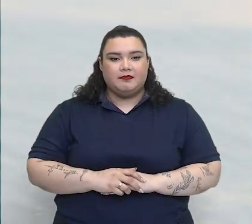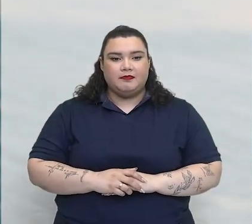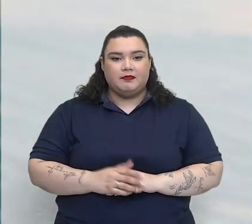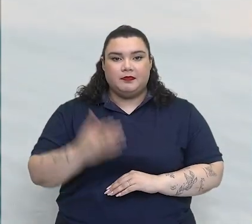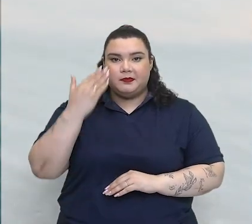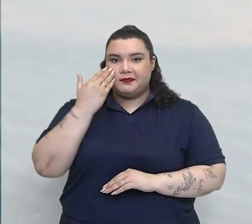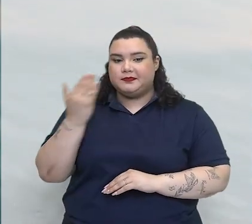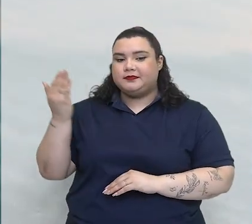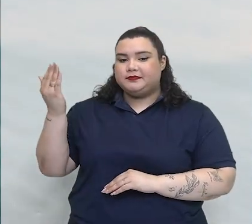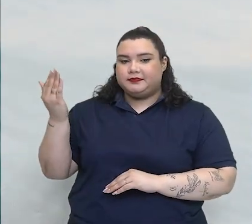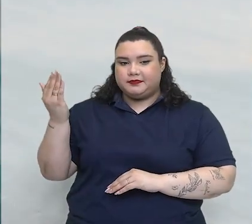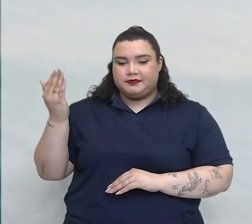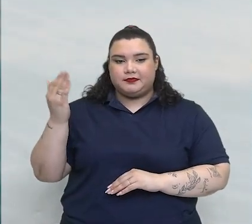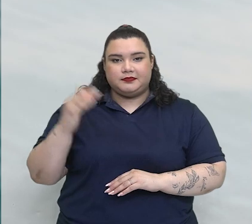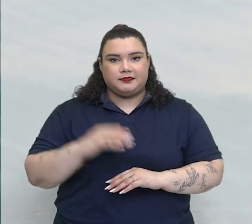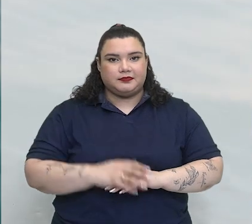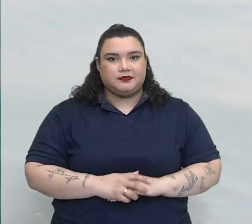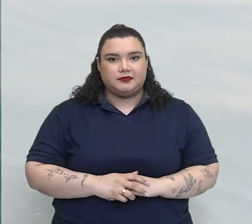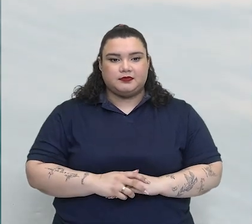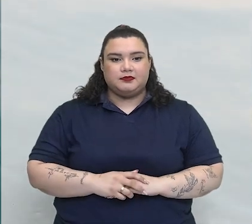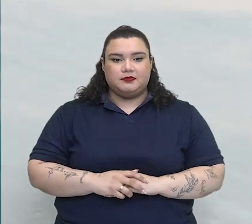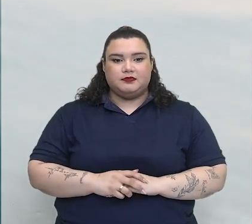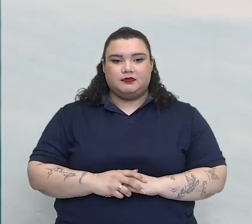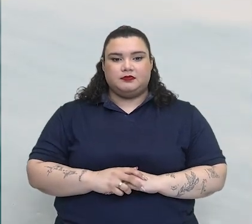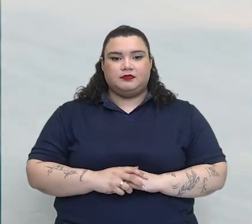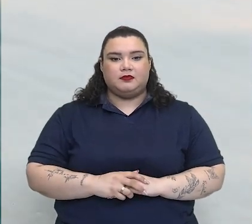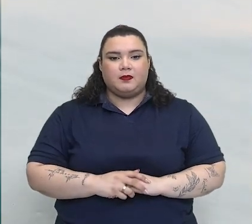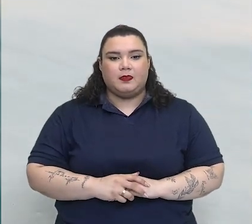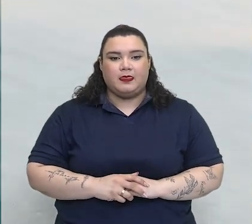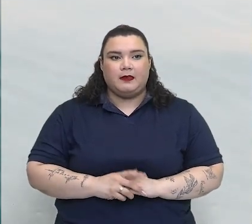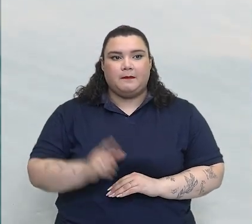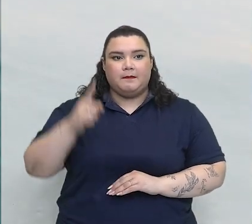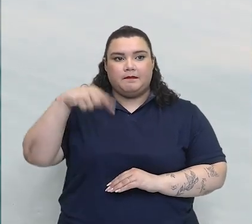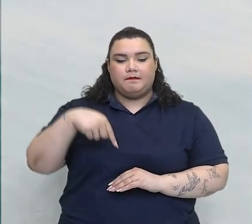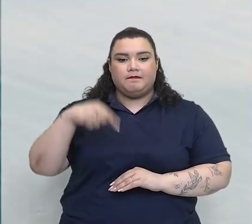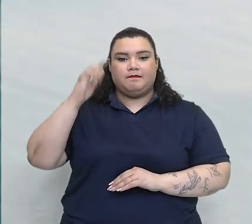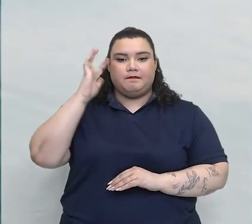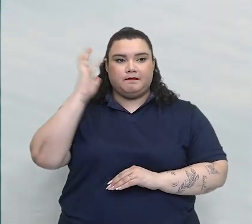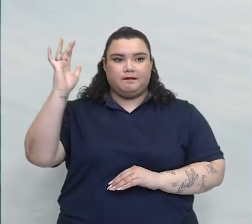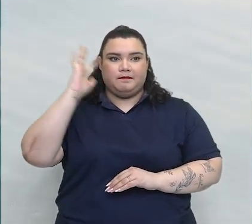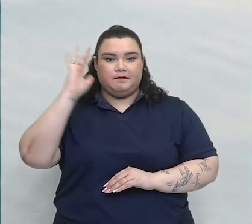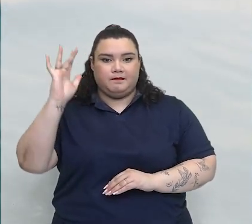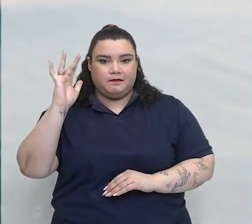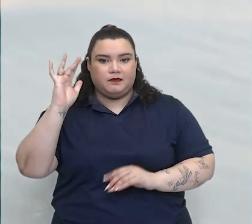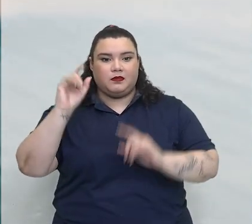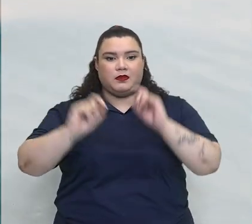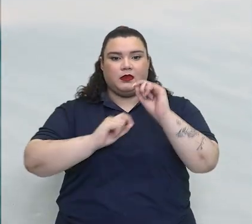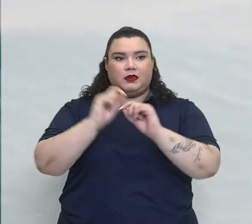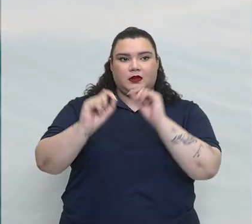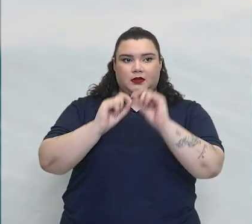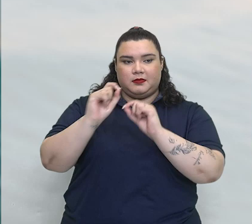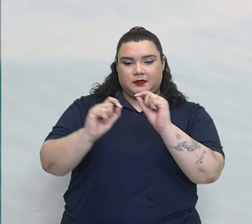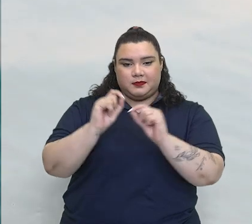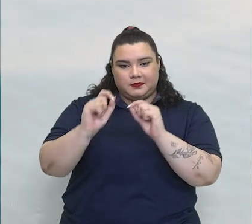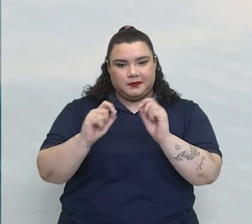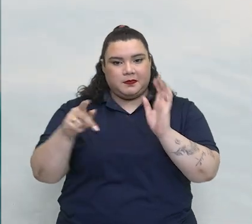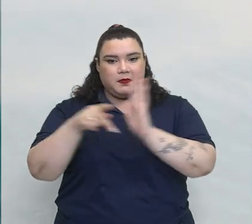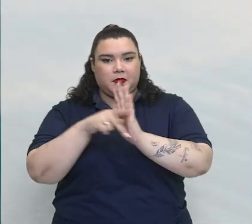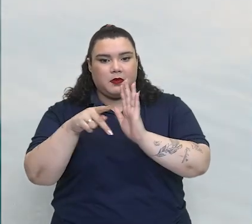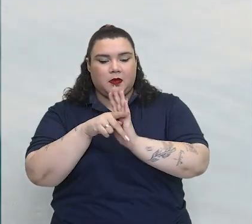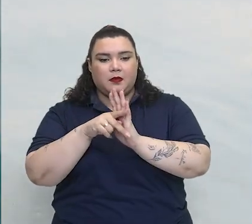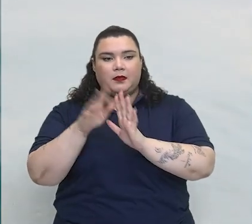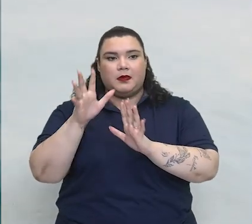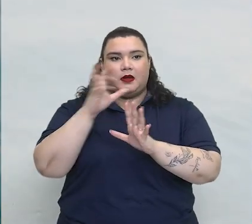Amoreira de Vasconcelos. É um pensar flamejador, dardânico, uma explosão de rápidas